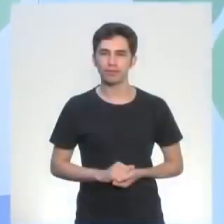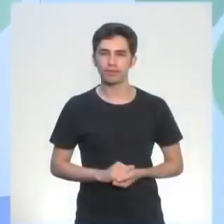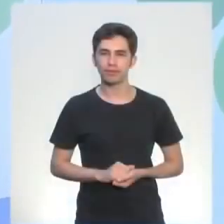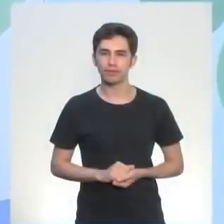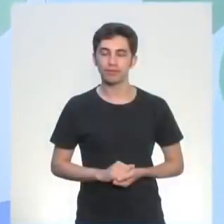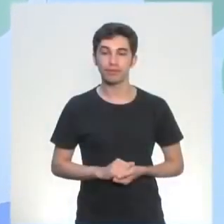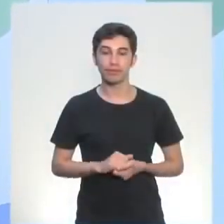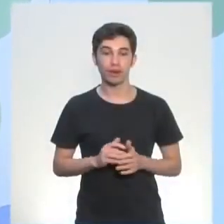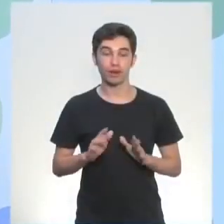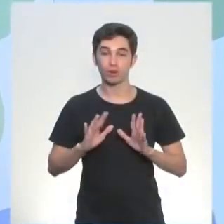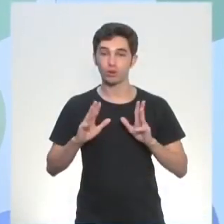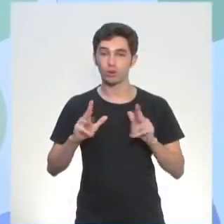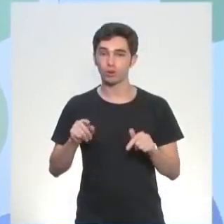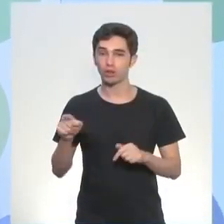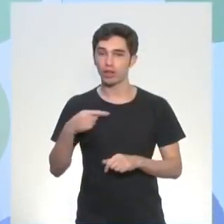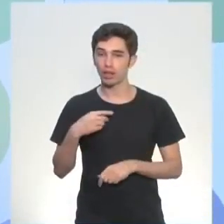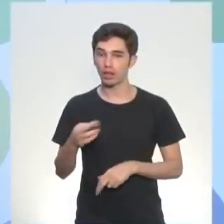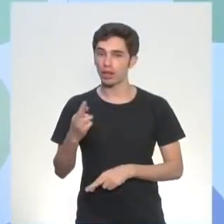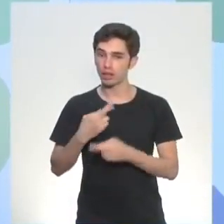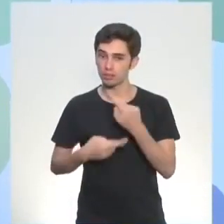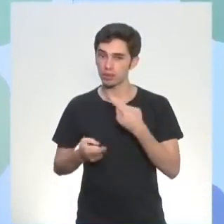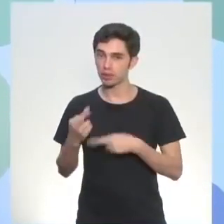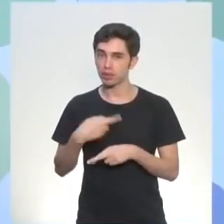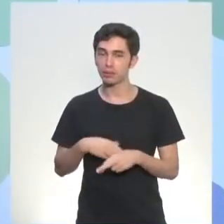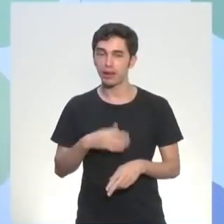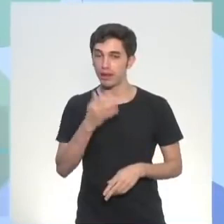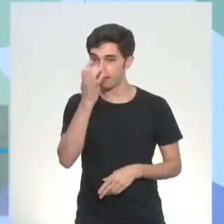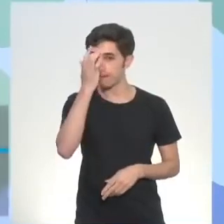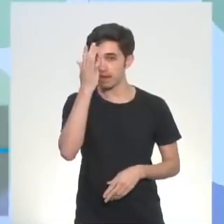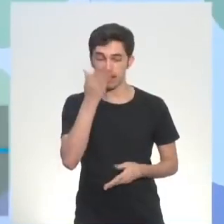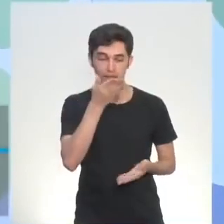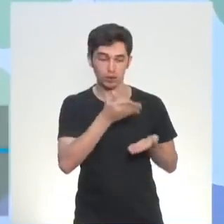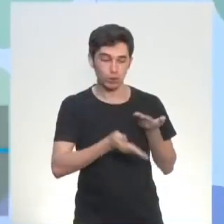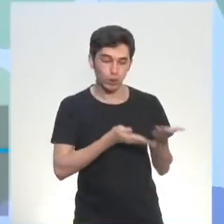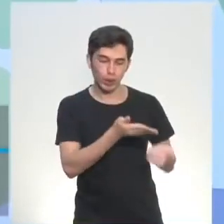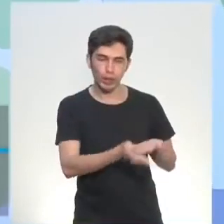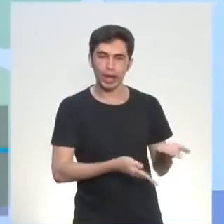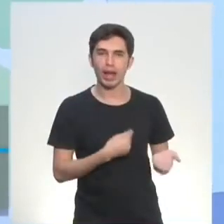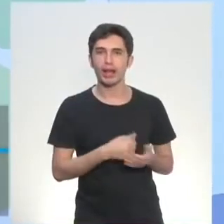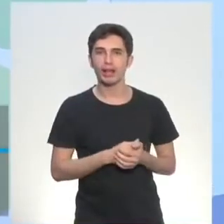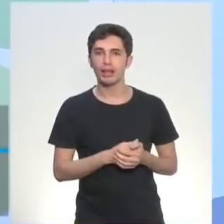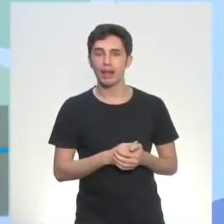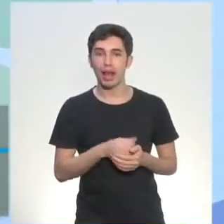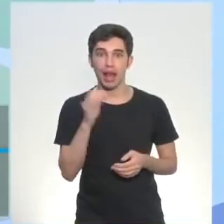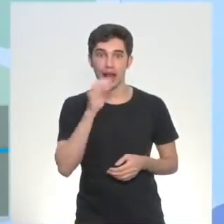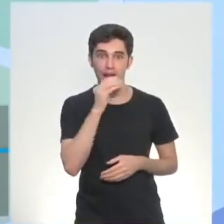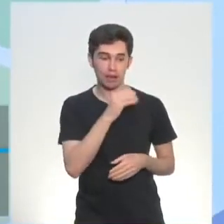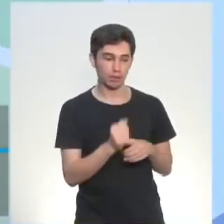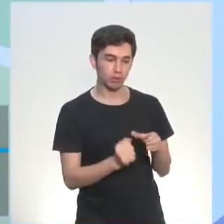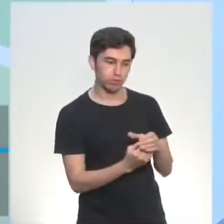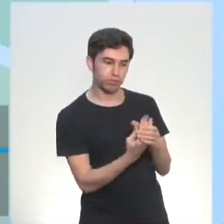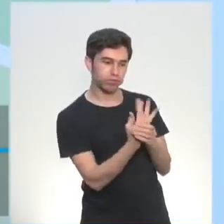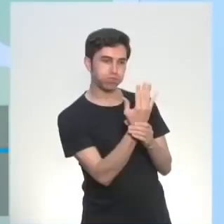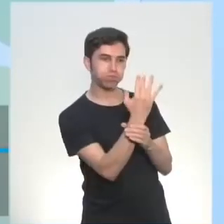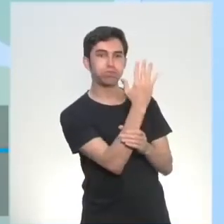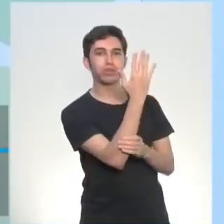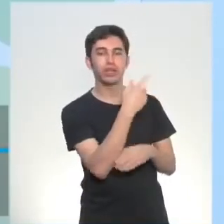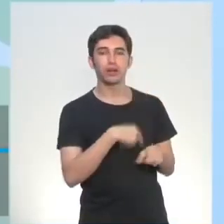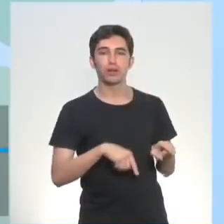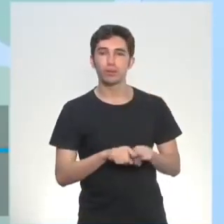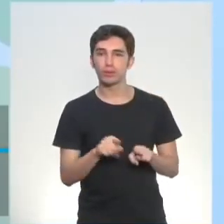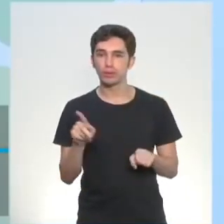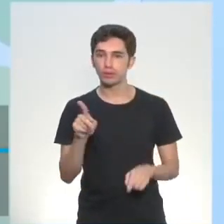O pessoal aqui, as professoras também participando. Fácil cultivo, a professora Marília falou. Rápido desenvolvimento, professora Silvana,